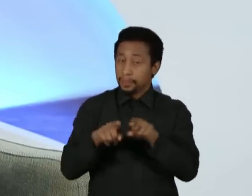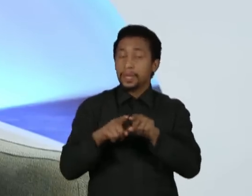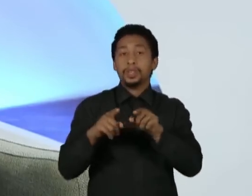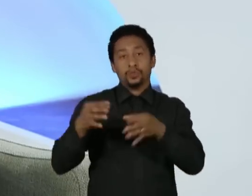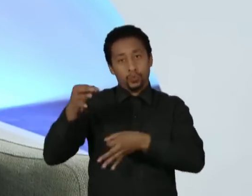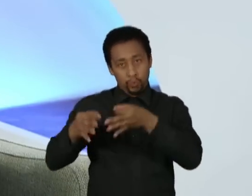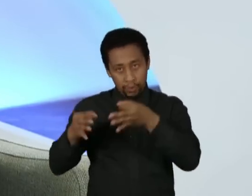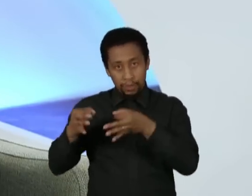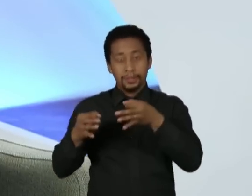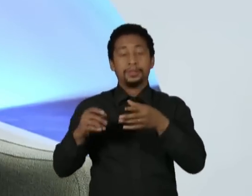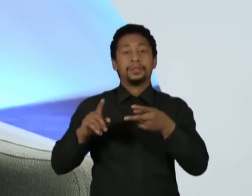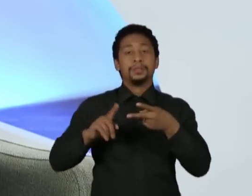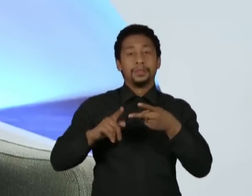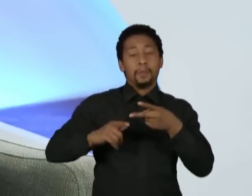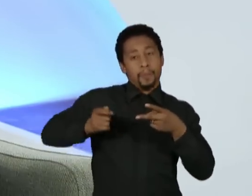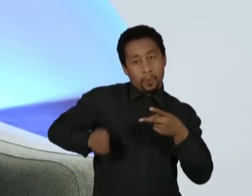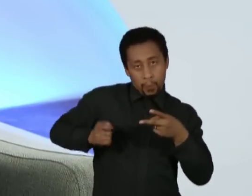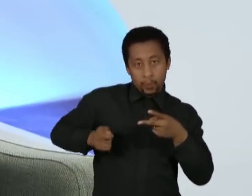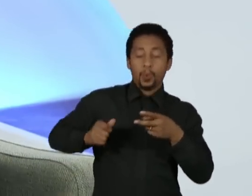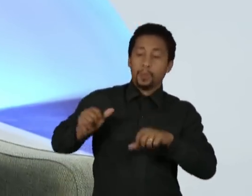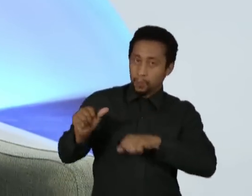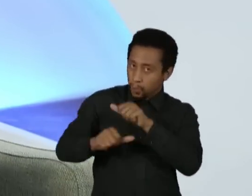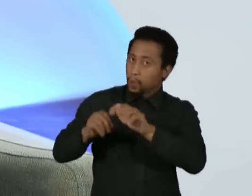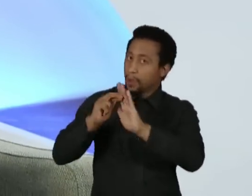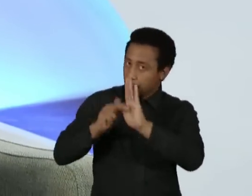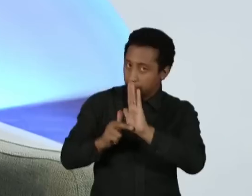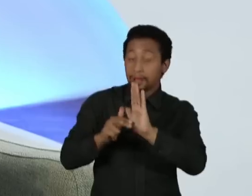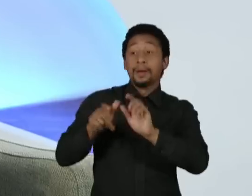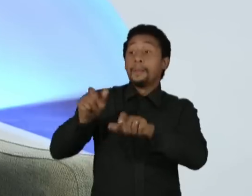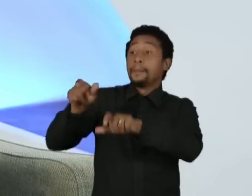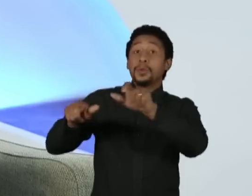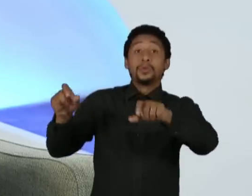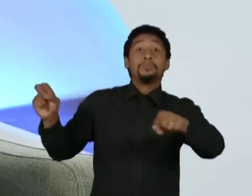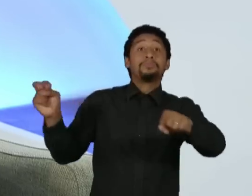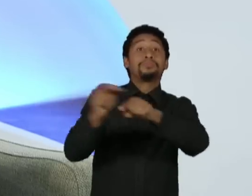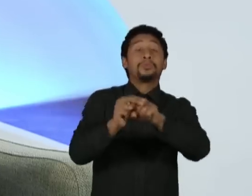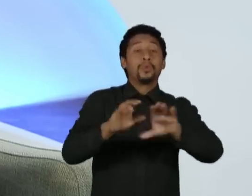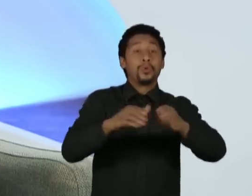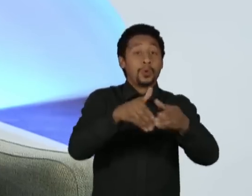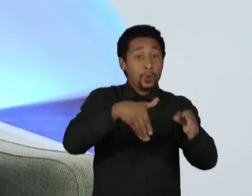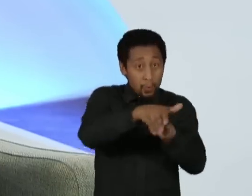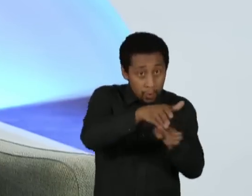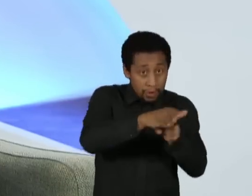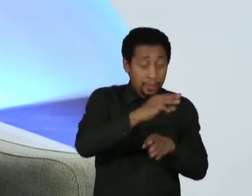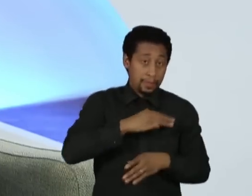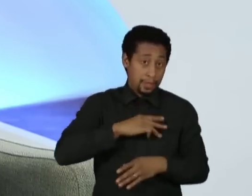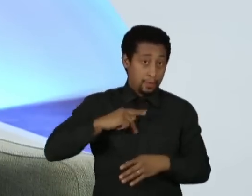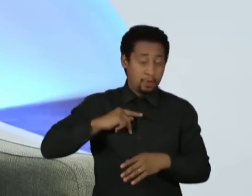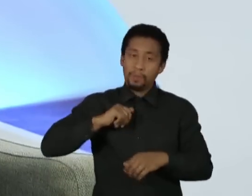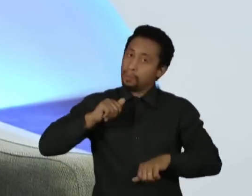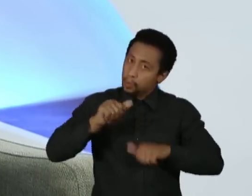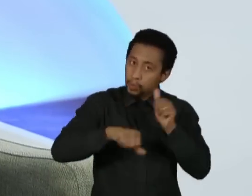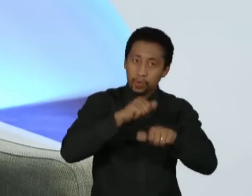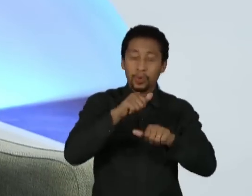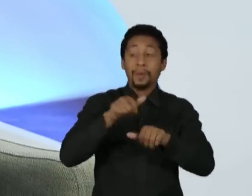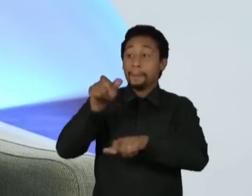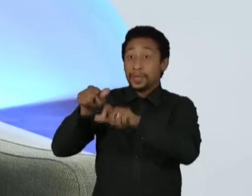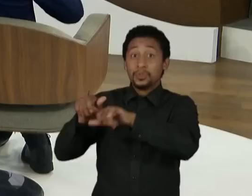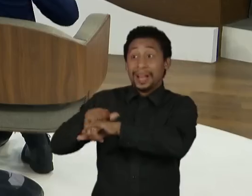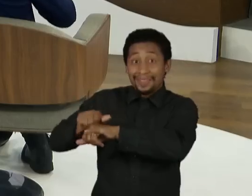contra a corrupção. Eles passaram a filtrar quem entra no Conselho Nacional do Ministério Público, filtrando nomes pró-Lava Jato não